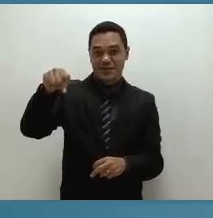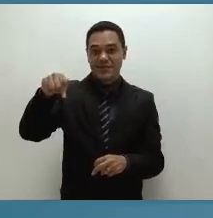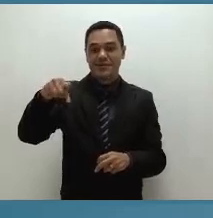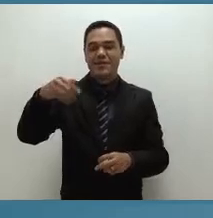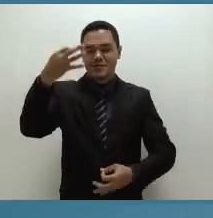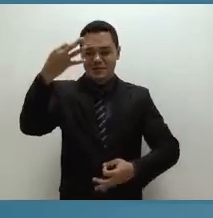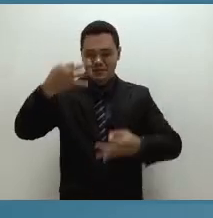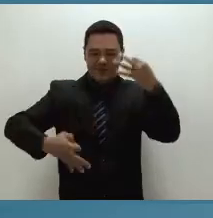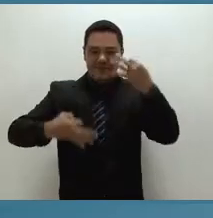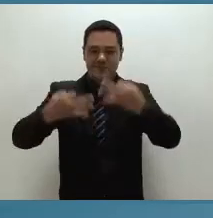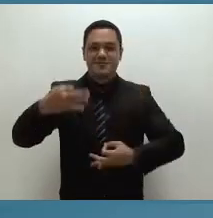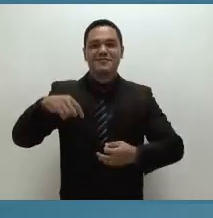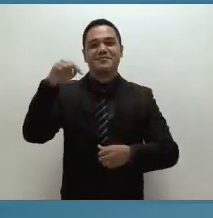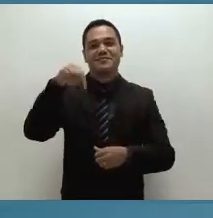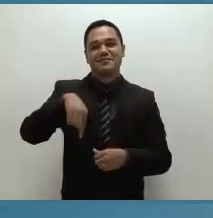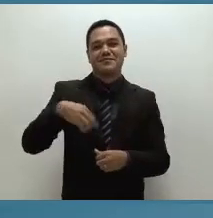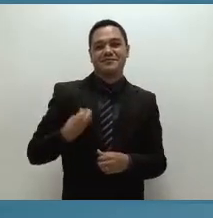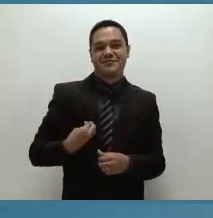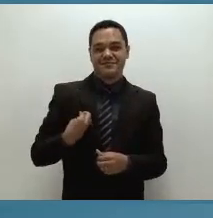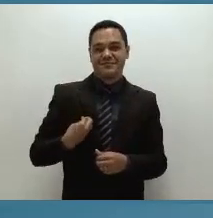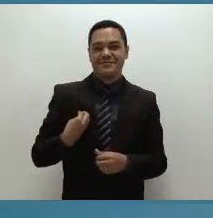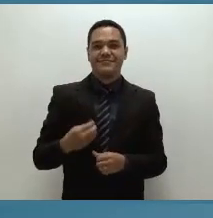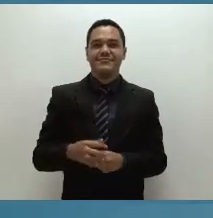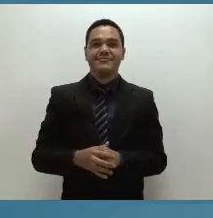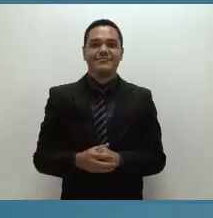do Tribunal Pleno.